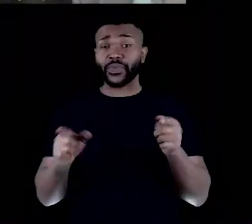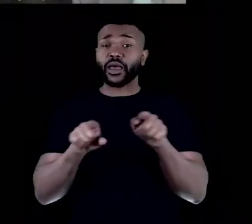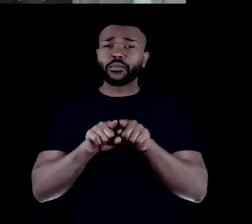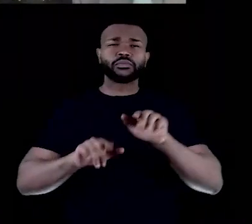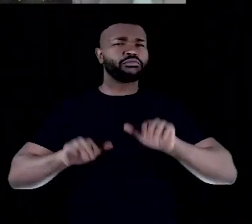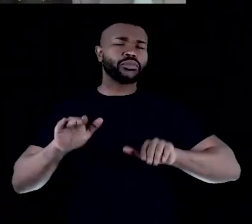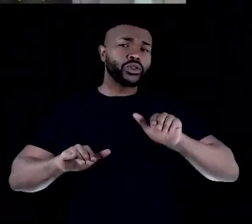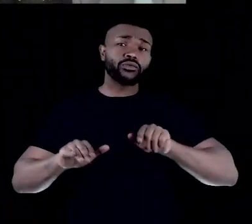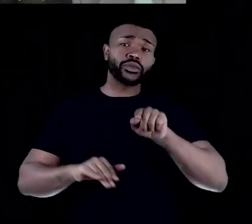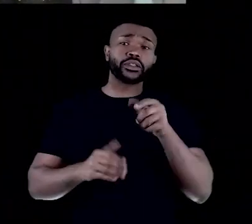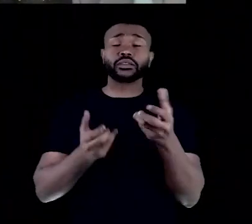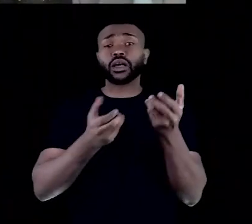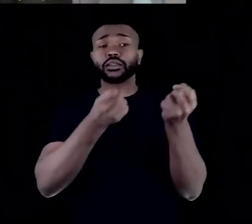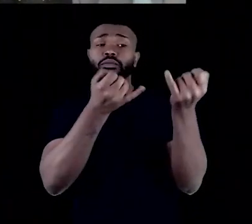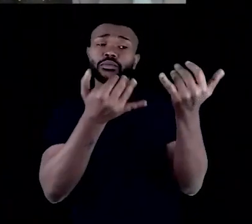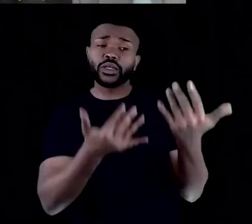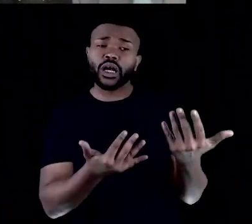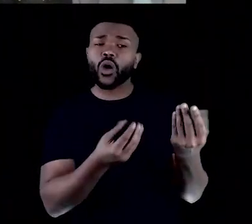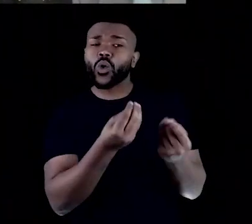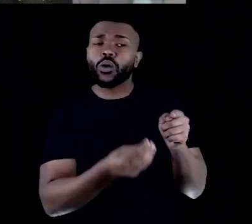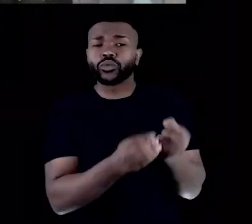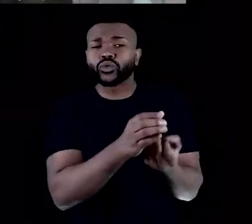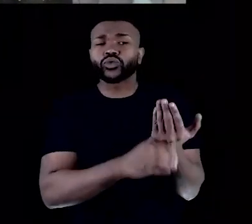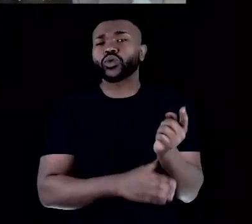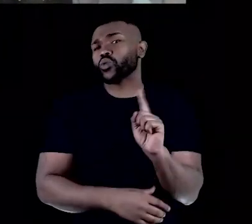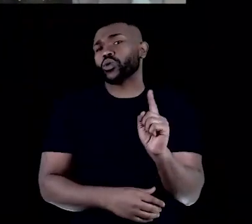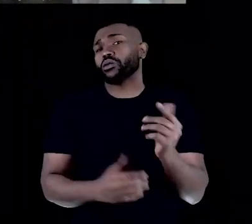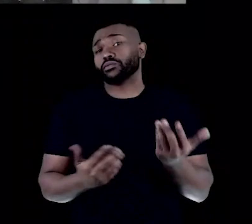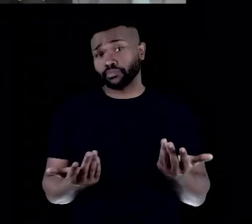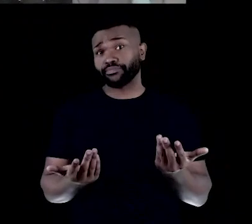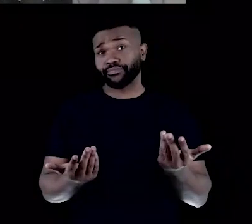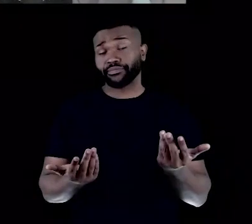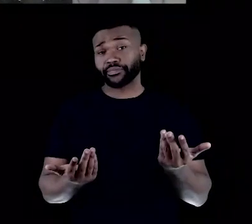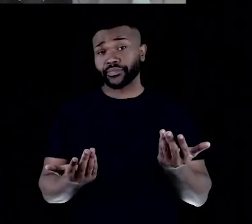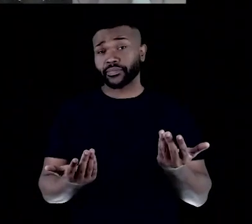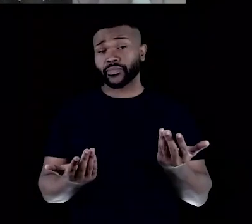independente de como você quer explicar a origem daquilo ou não, né?